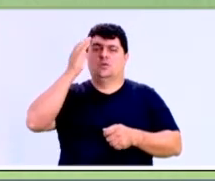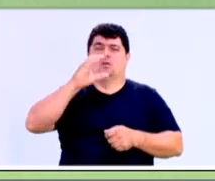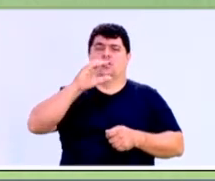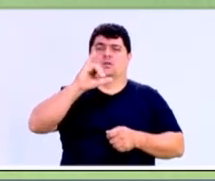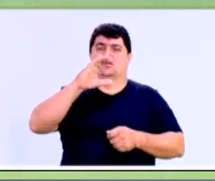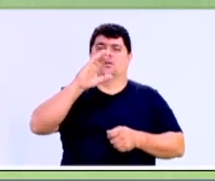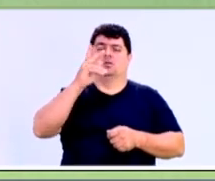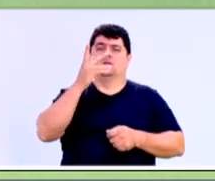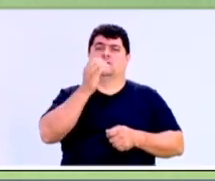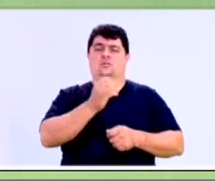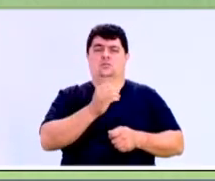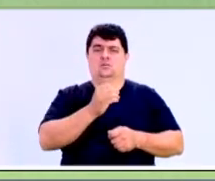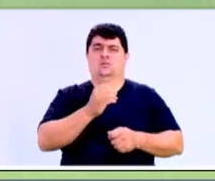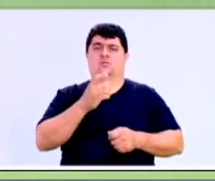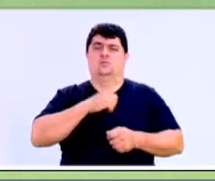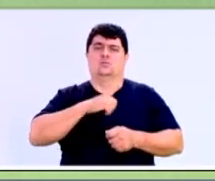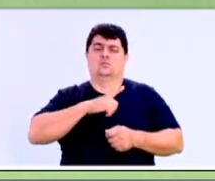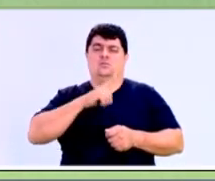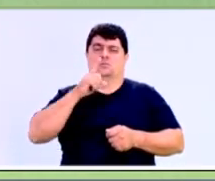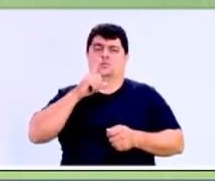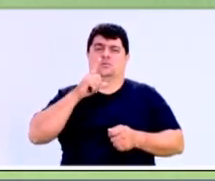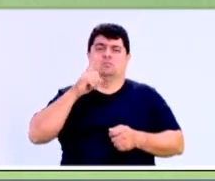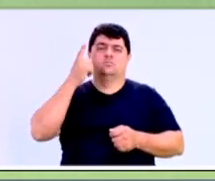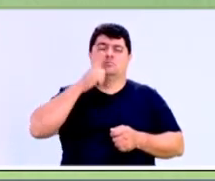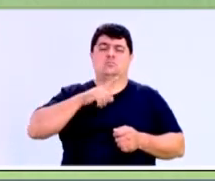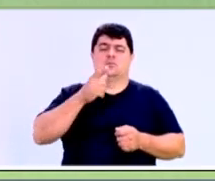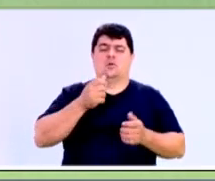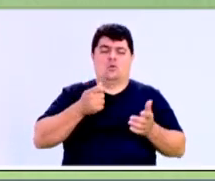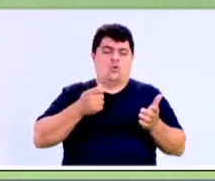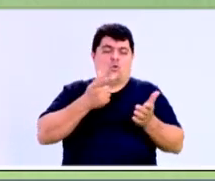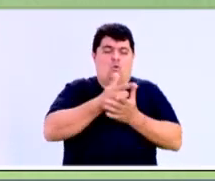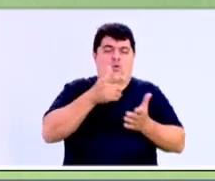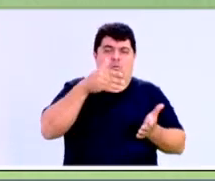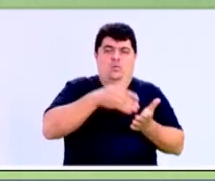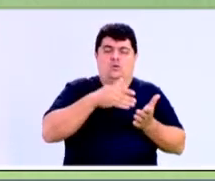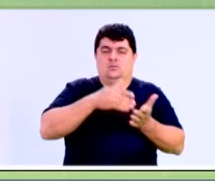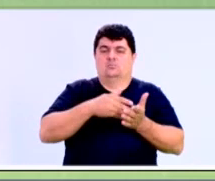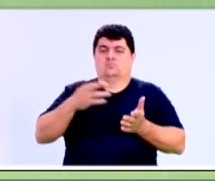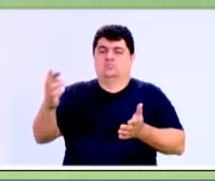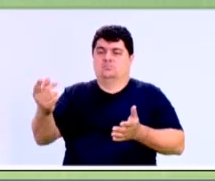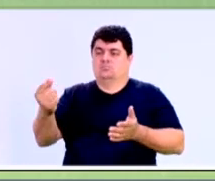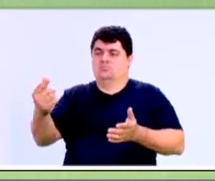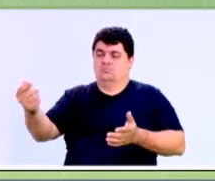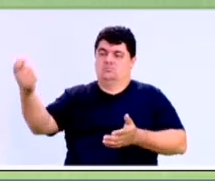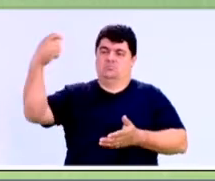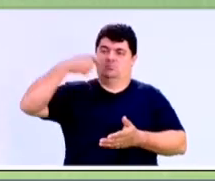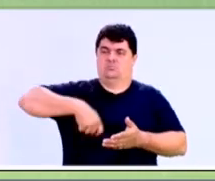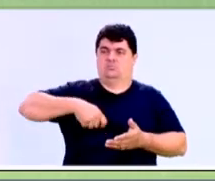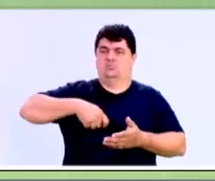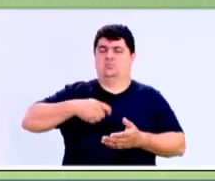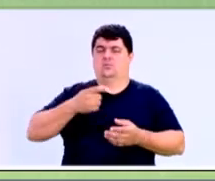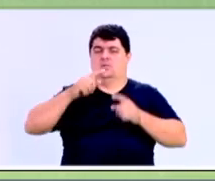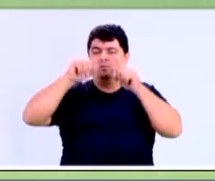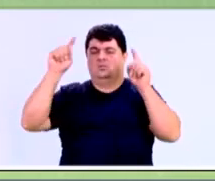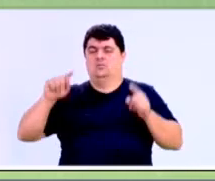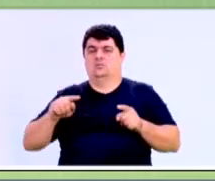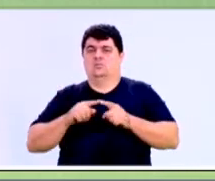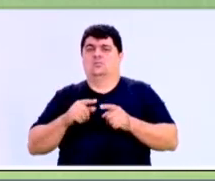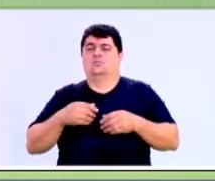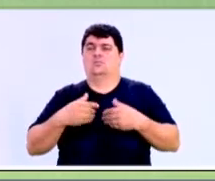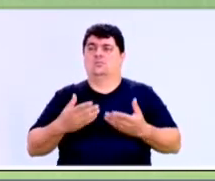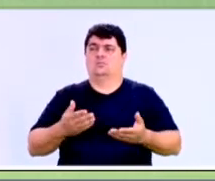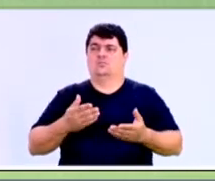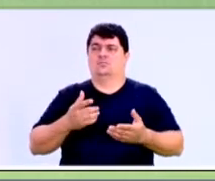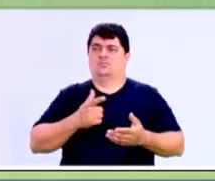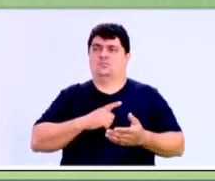ciclo operacional? O prazo da compra até o recebimento, até venda e recebimento. Qual é a fórmula do ciclo operacional? Pego o